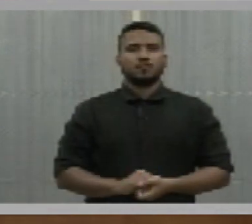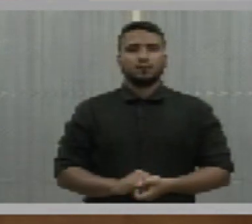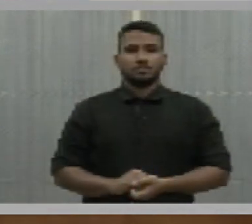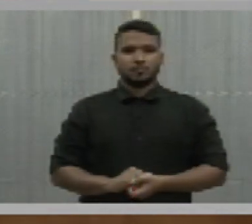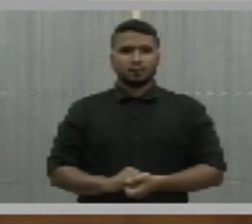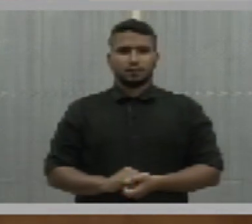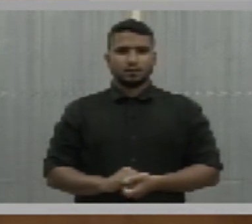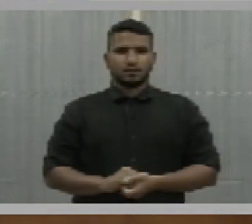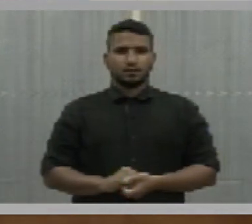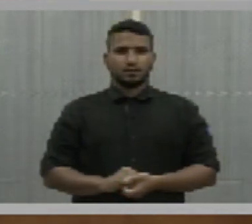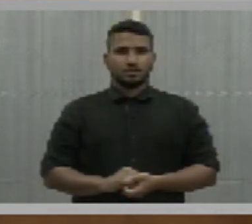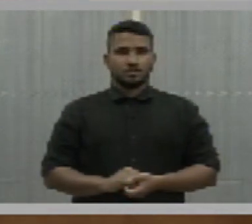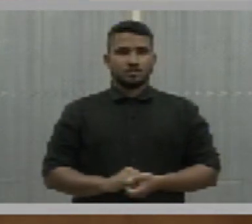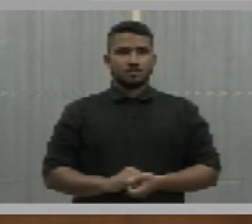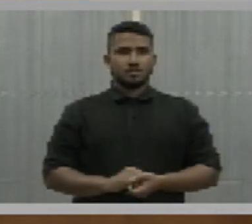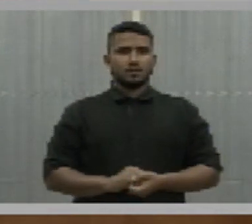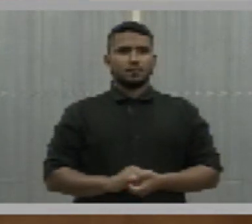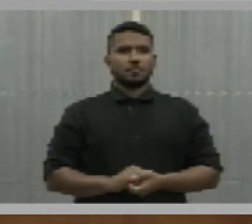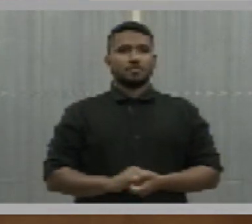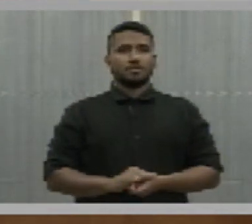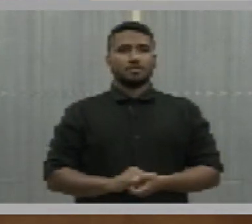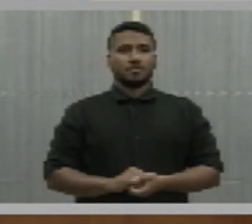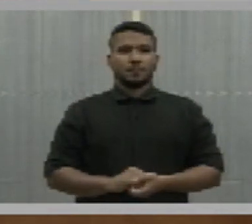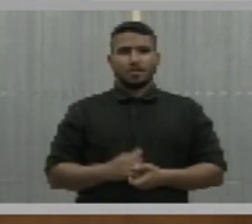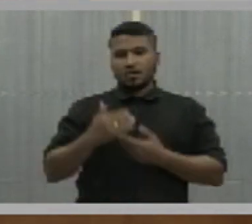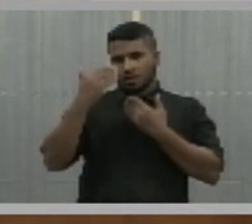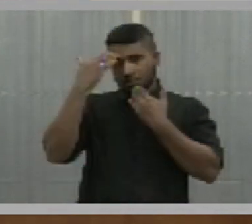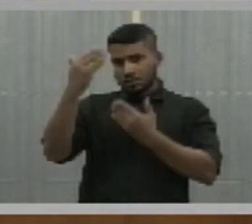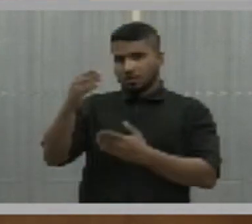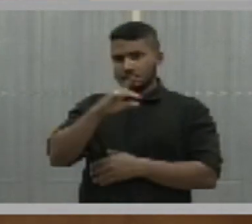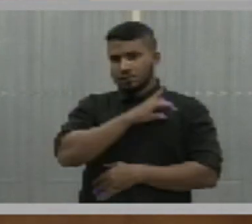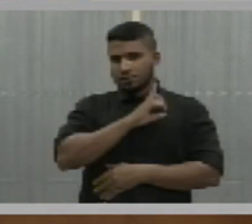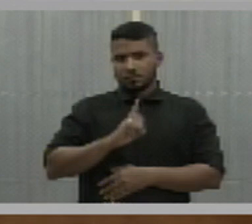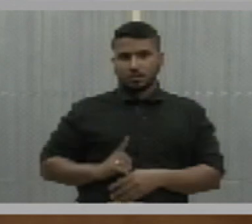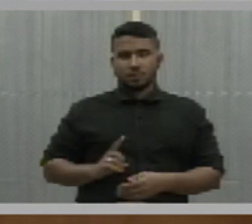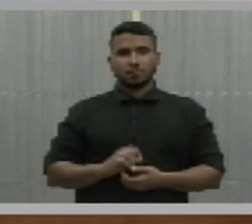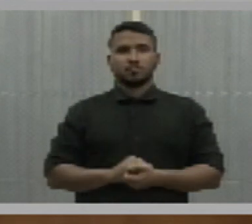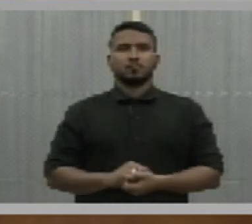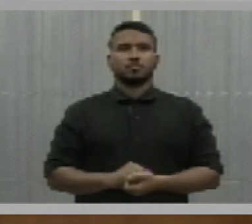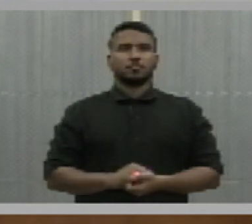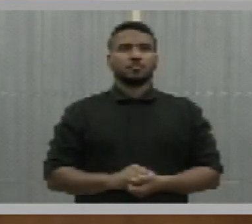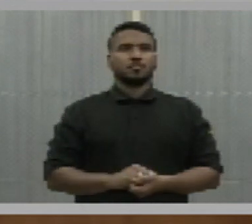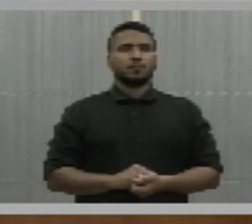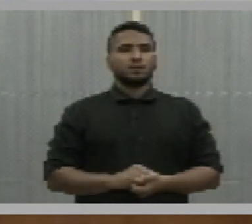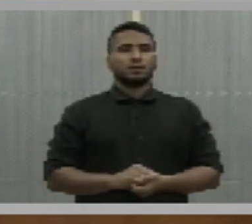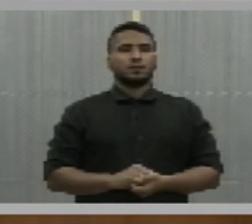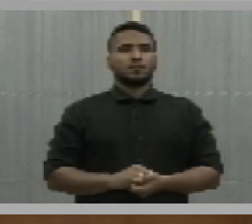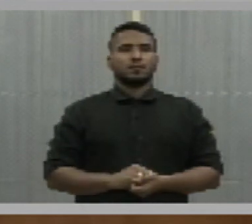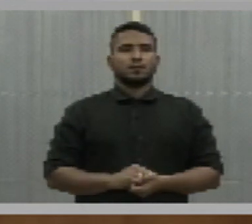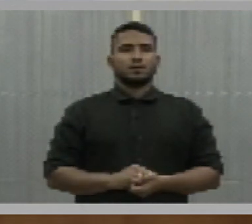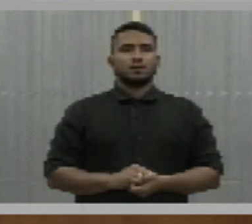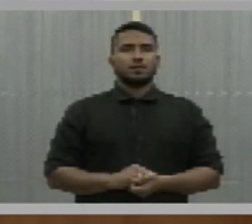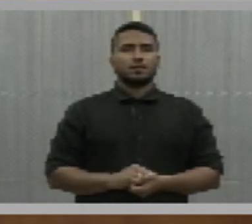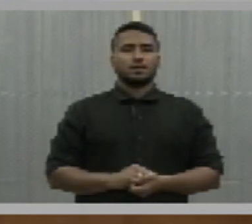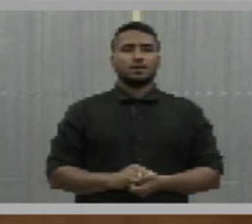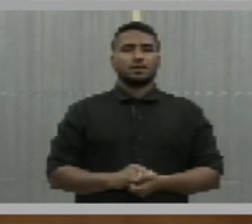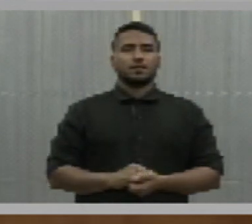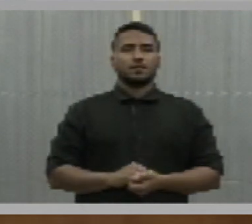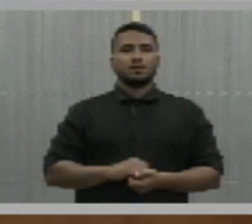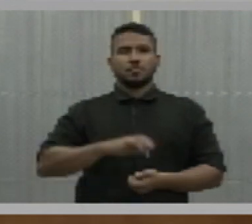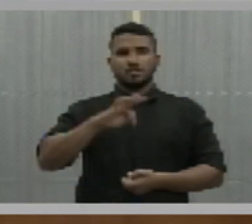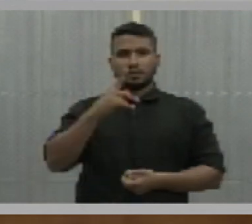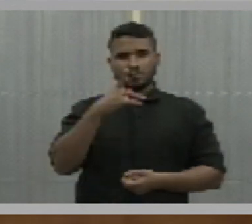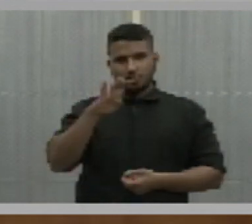Agradeço ao deputado Thales Coelho, pela colaboração